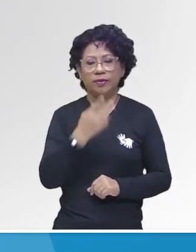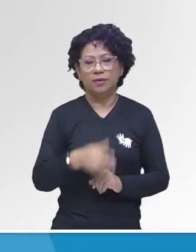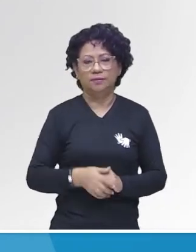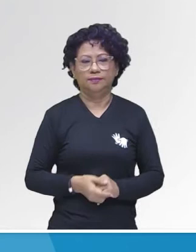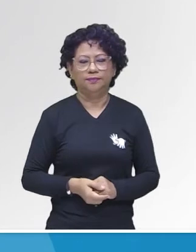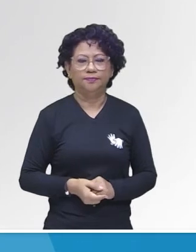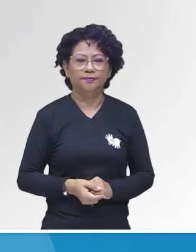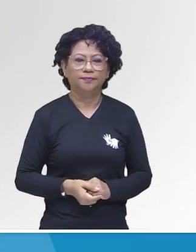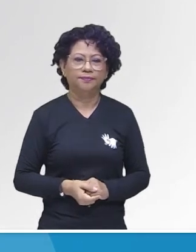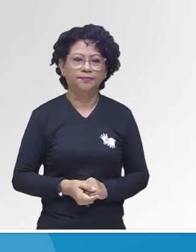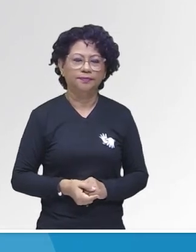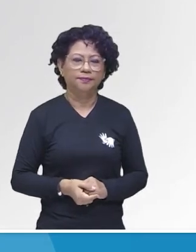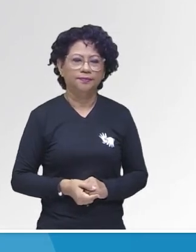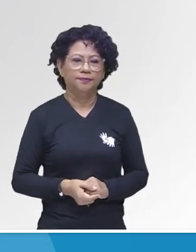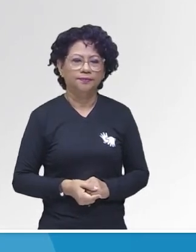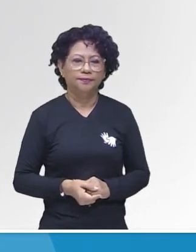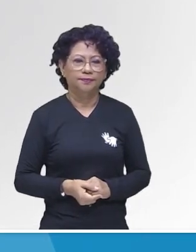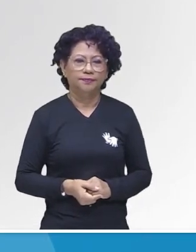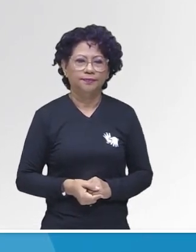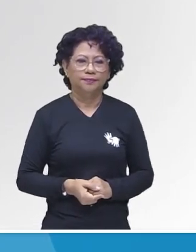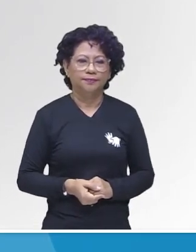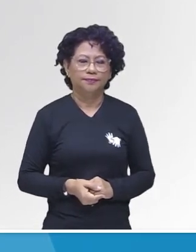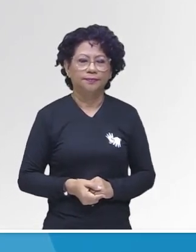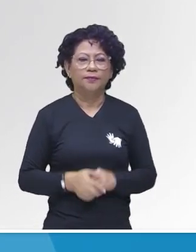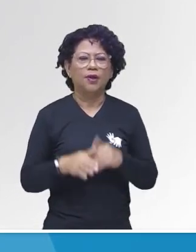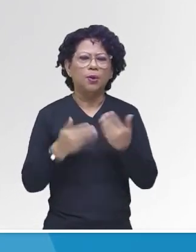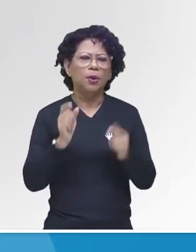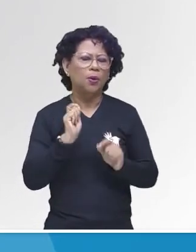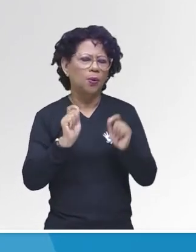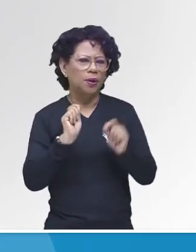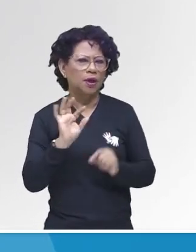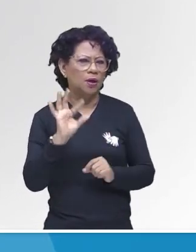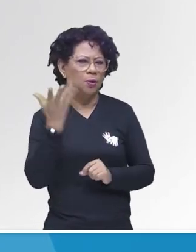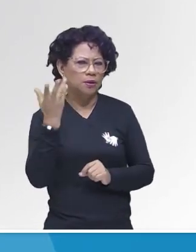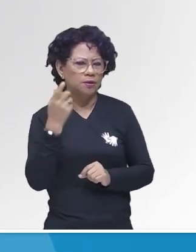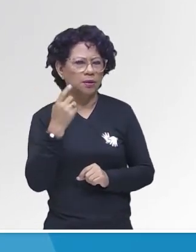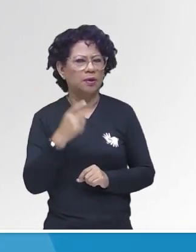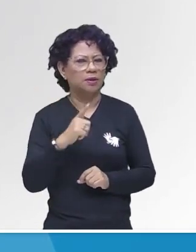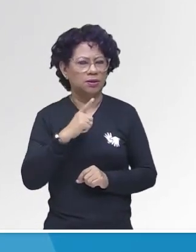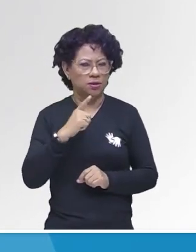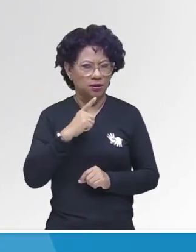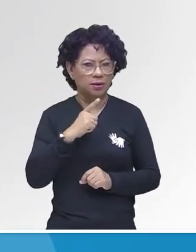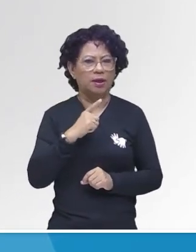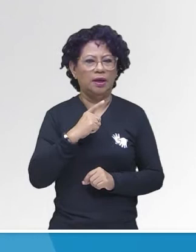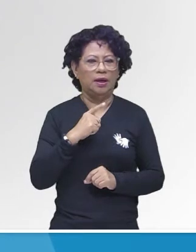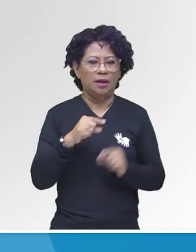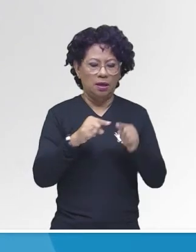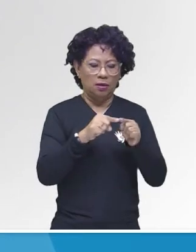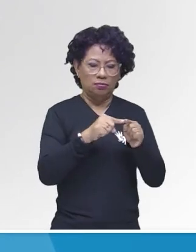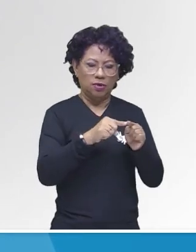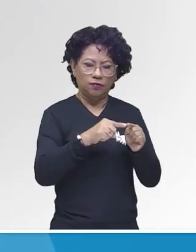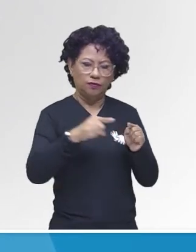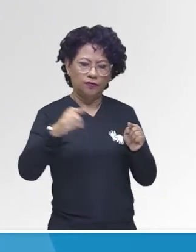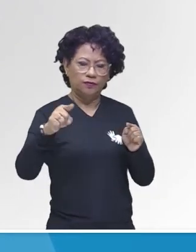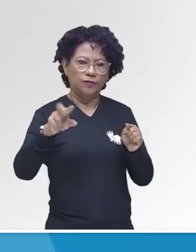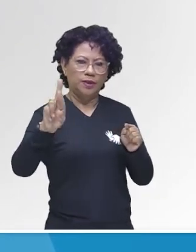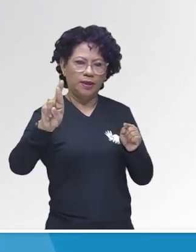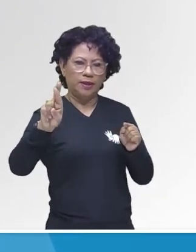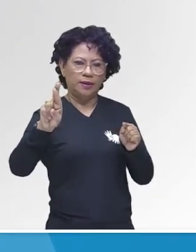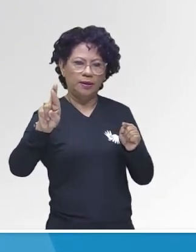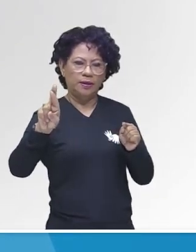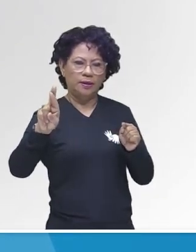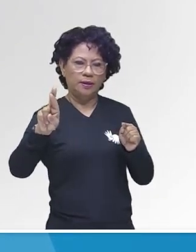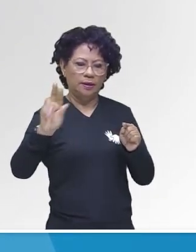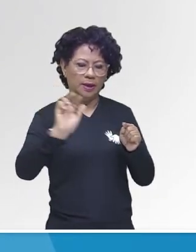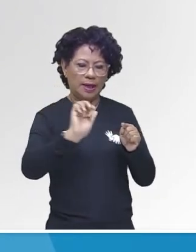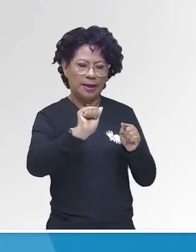S minúsculo, tá bom? Então, o que aconteceu aí? Nós temos aí uma reta R que está numa determinada posição no